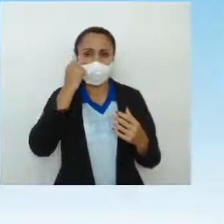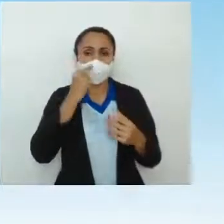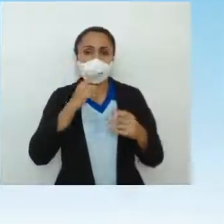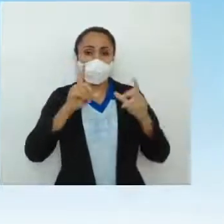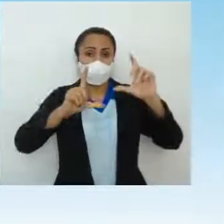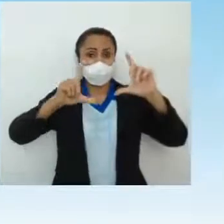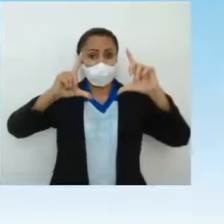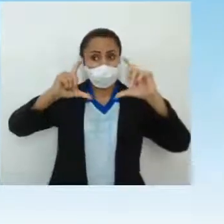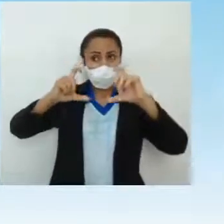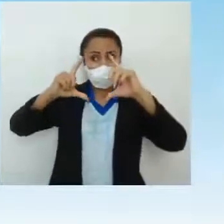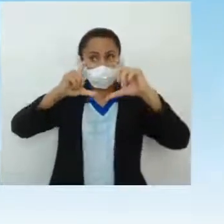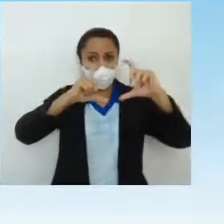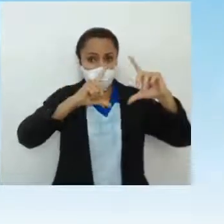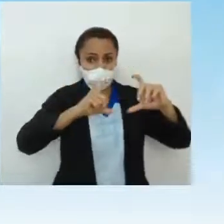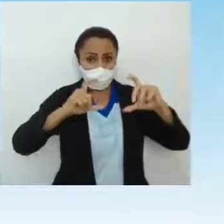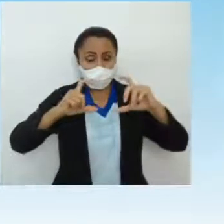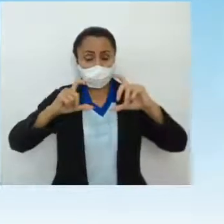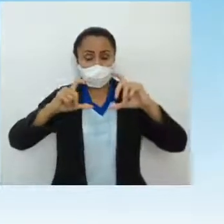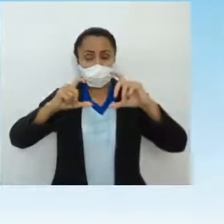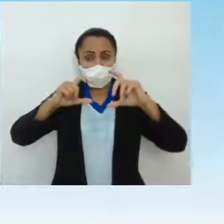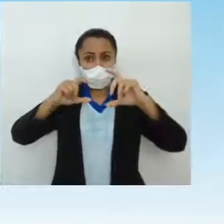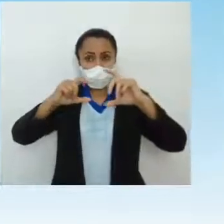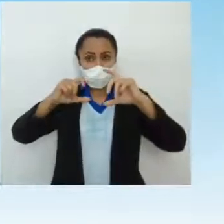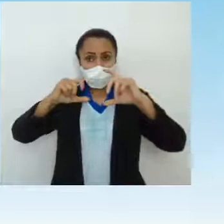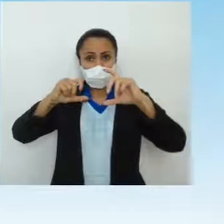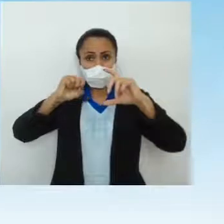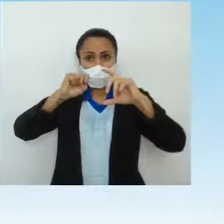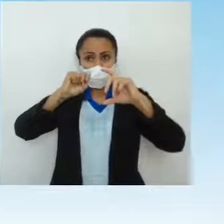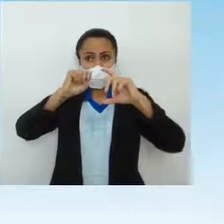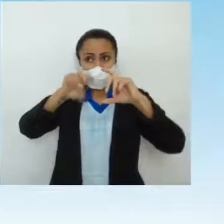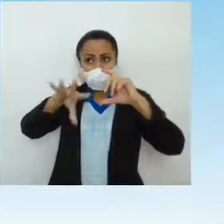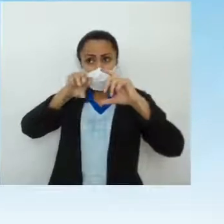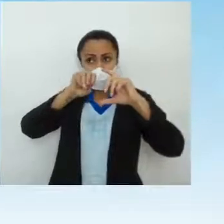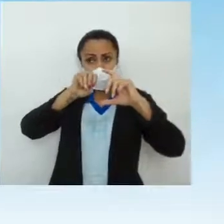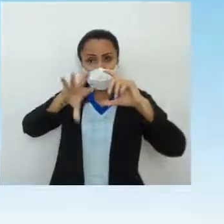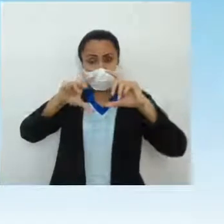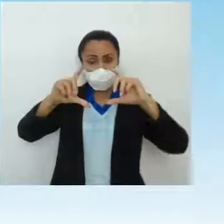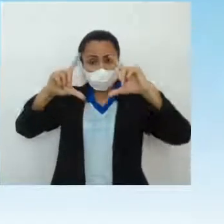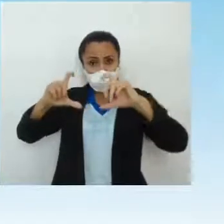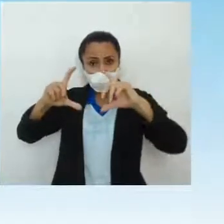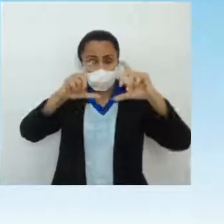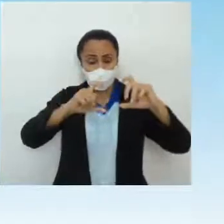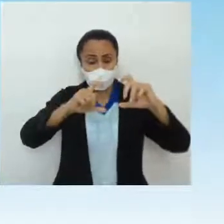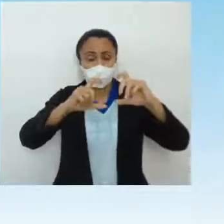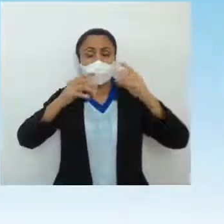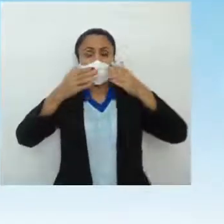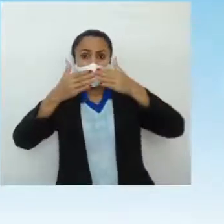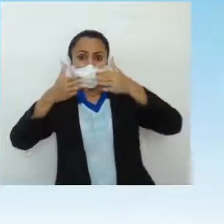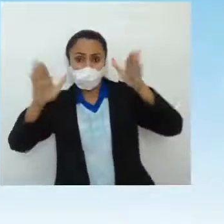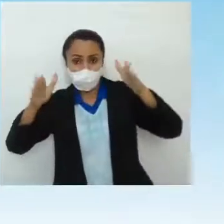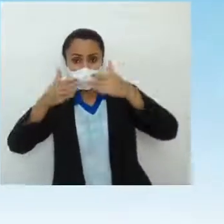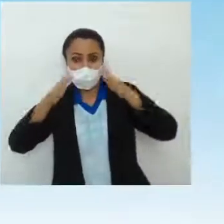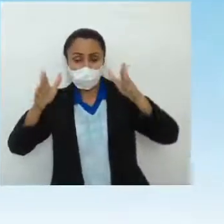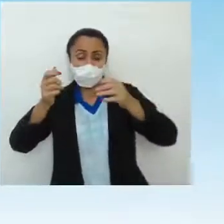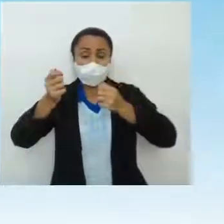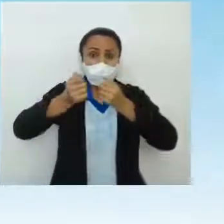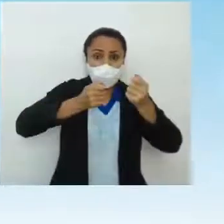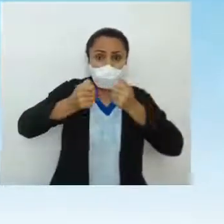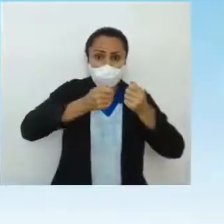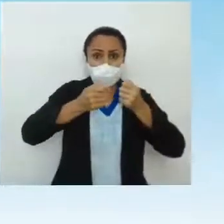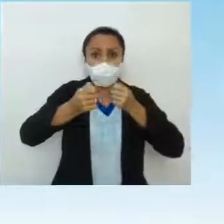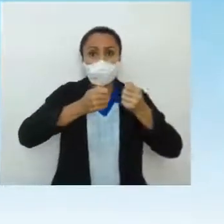fotográfica, a luz ela vai penetrar por uma abertura que tem seu regulamento, que é feito